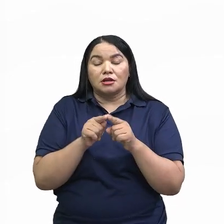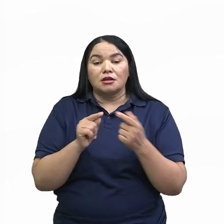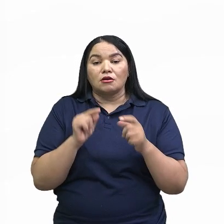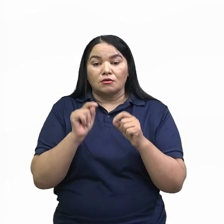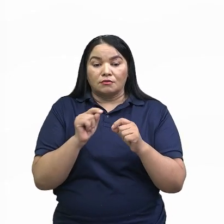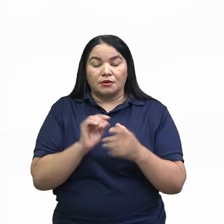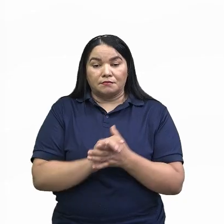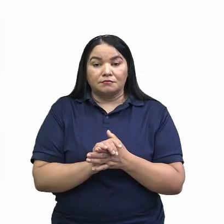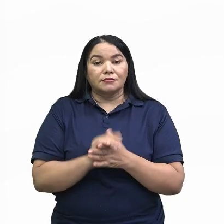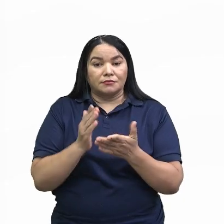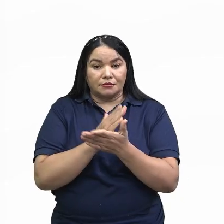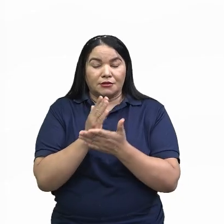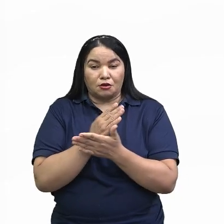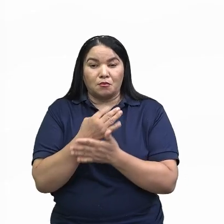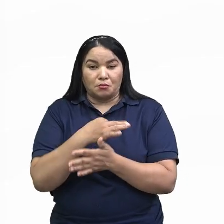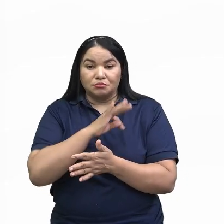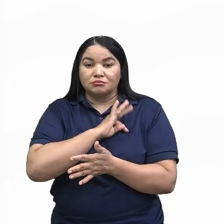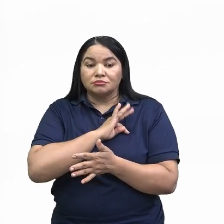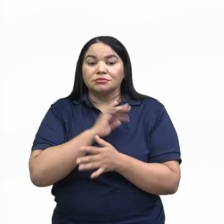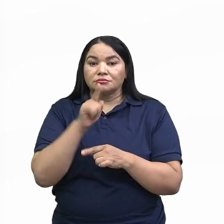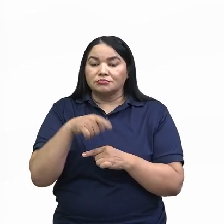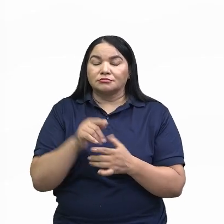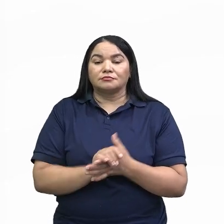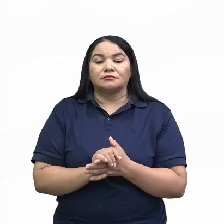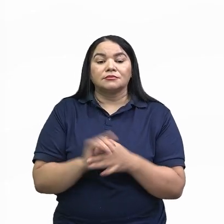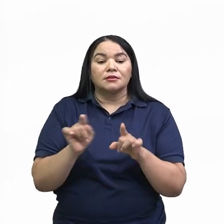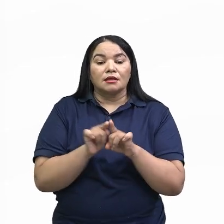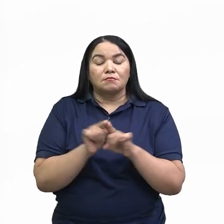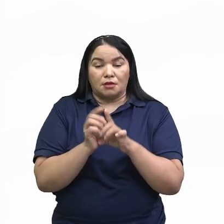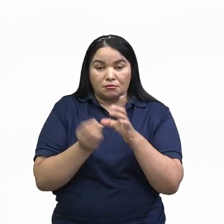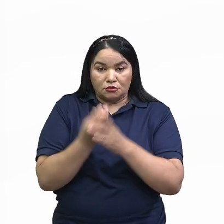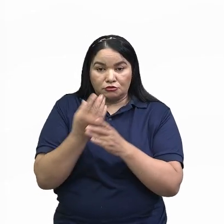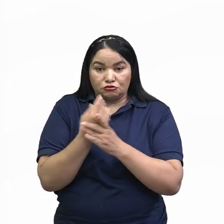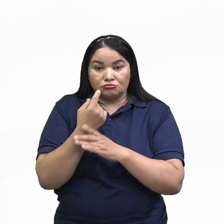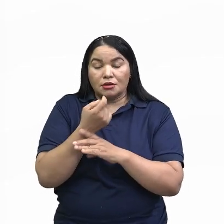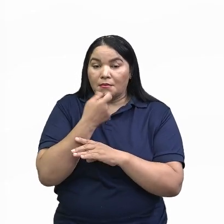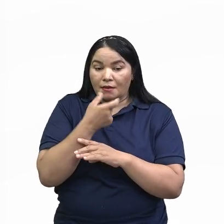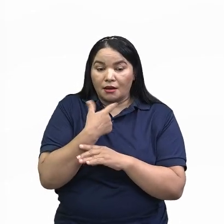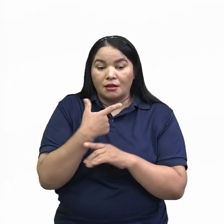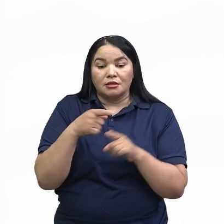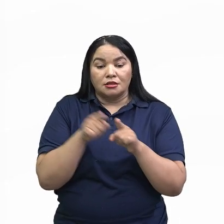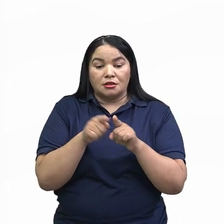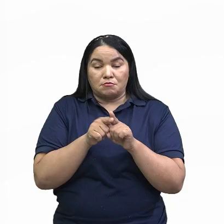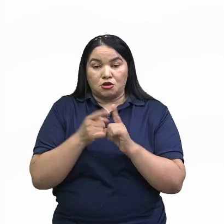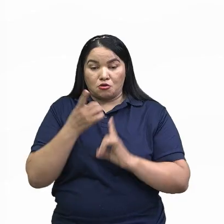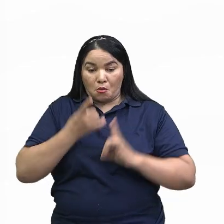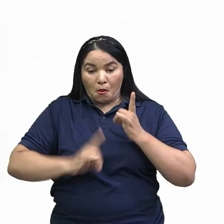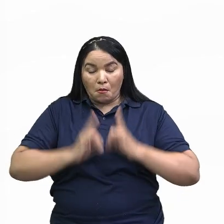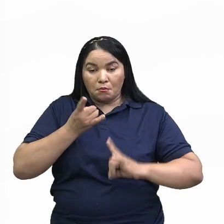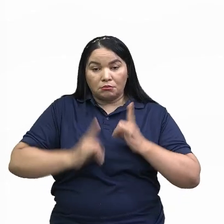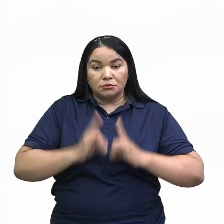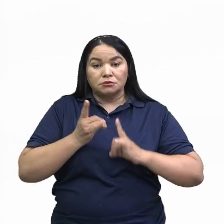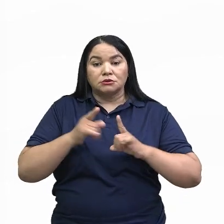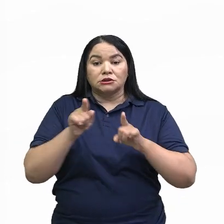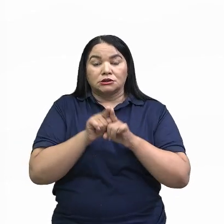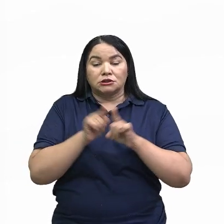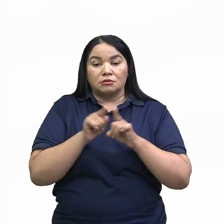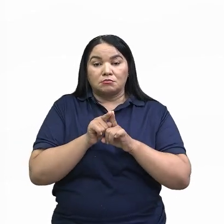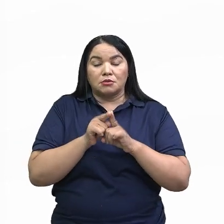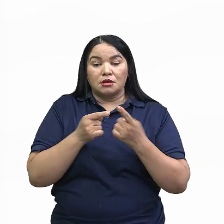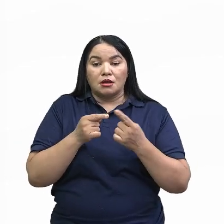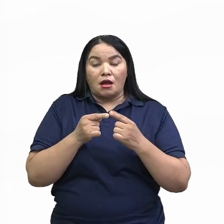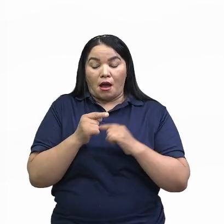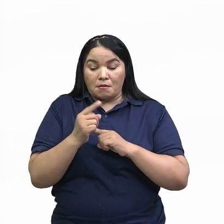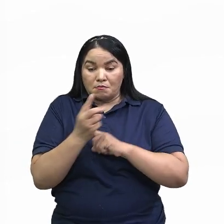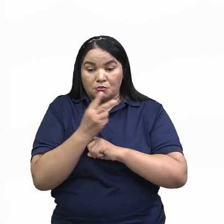utilizadas aí essas técnicas, tá? Produção de medicamentos, hormônios e anticorpos. Então você observa, lembra que eu